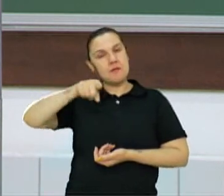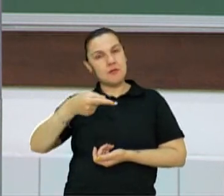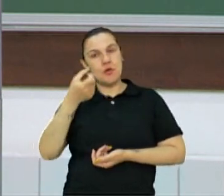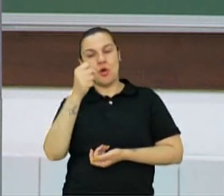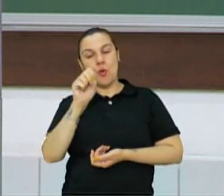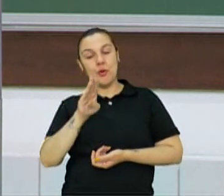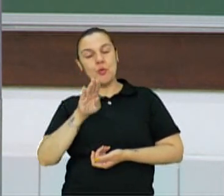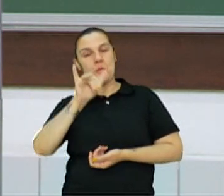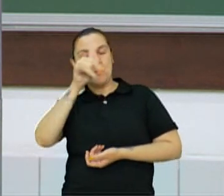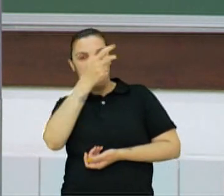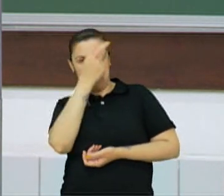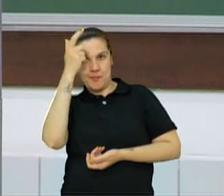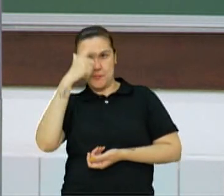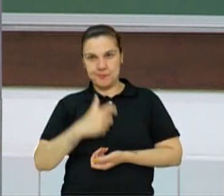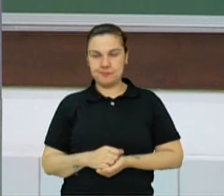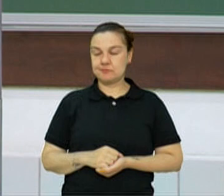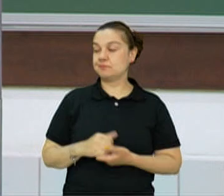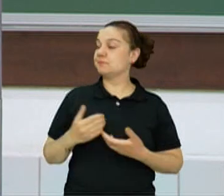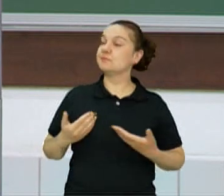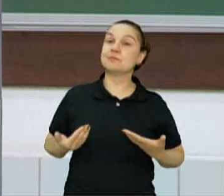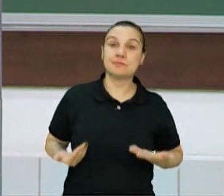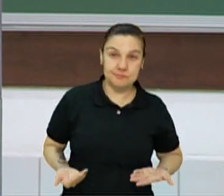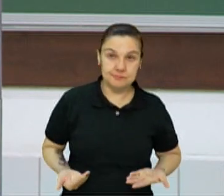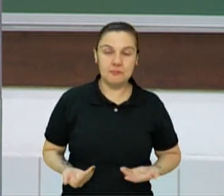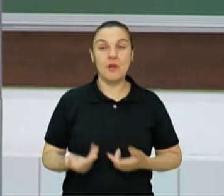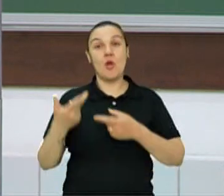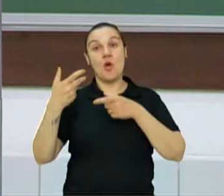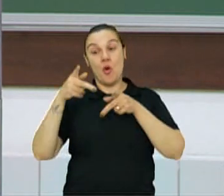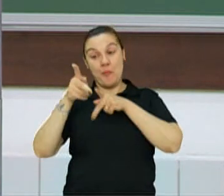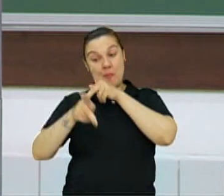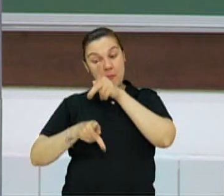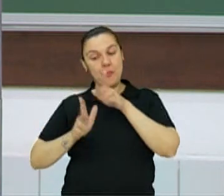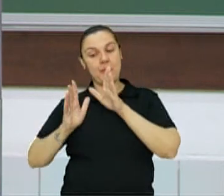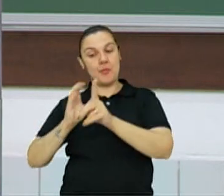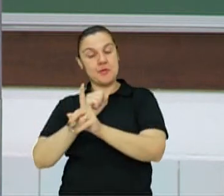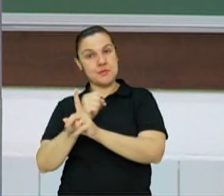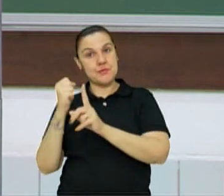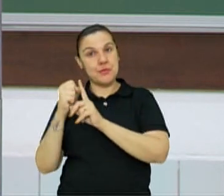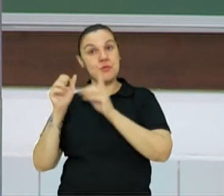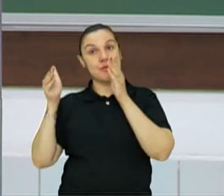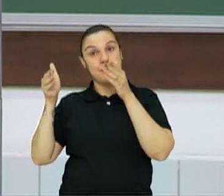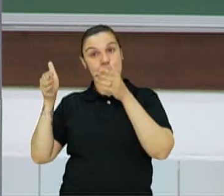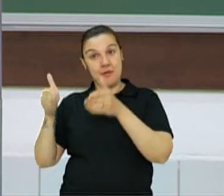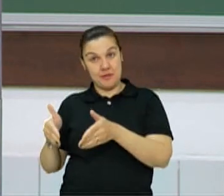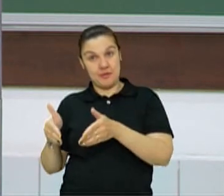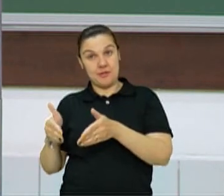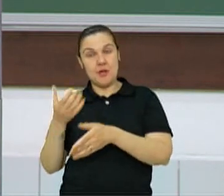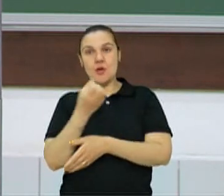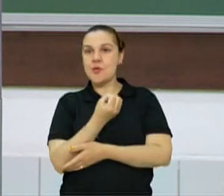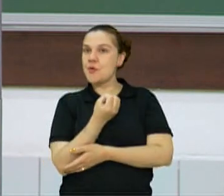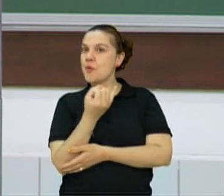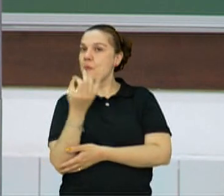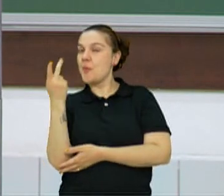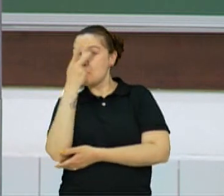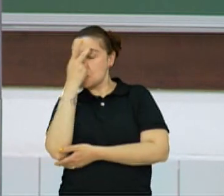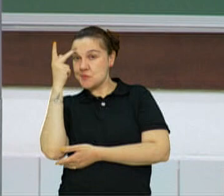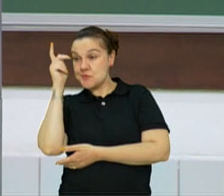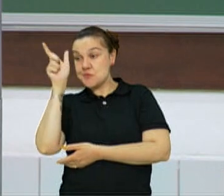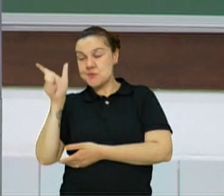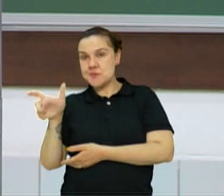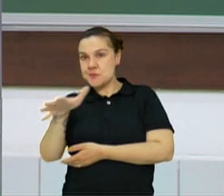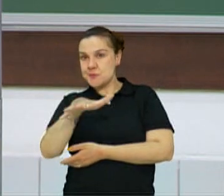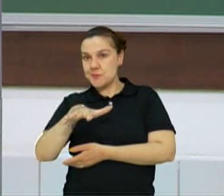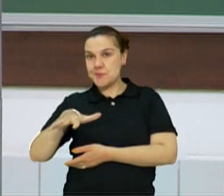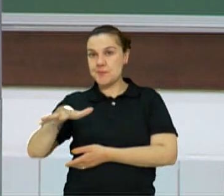7,8 bilhões de pessoas. Enfim, população sobre o aspecto da sociologia é o conjunto de